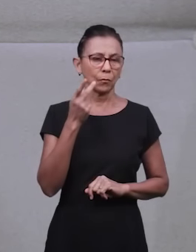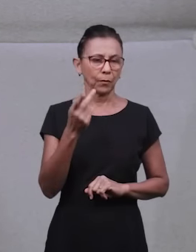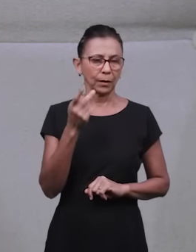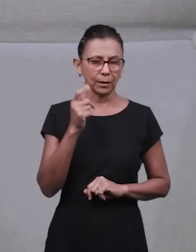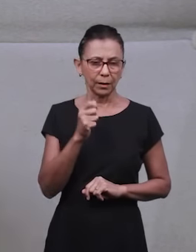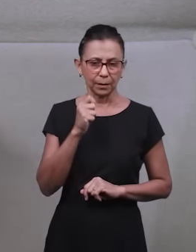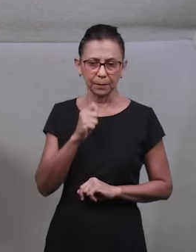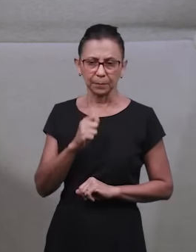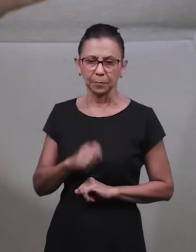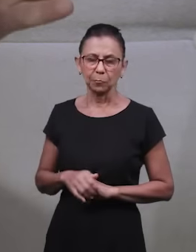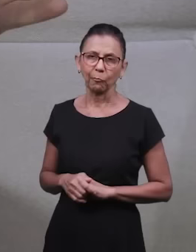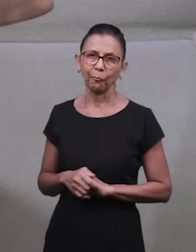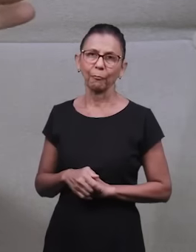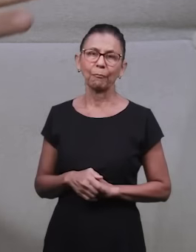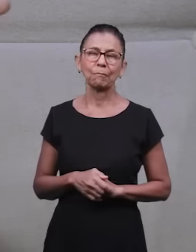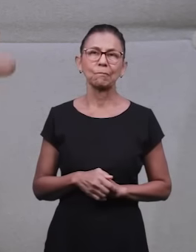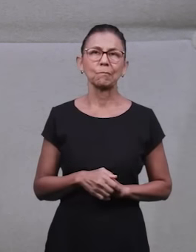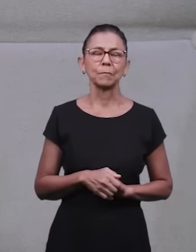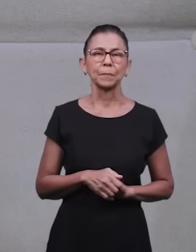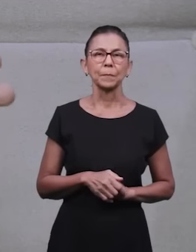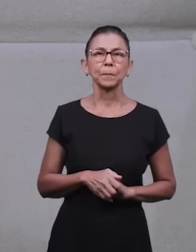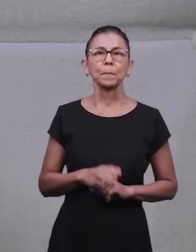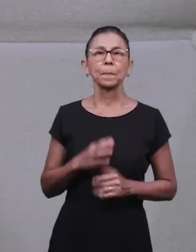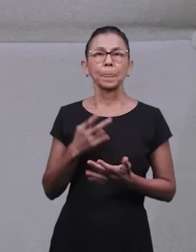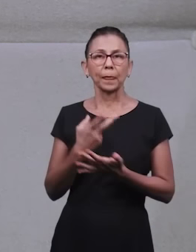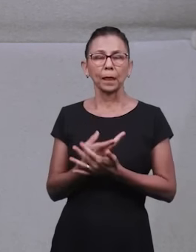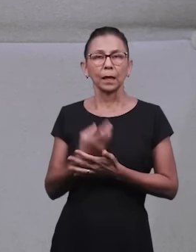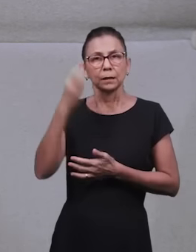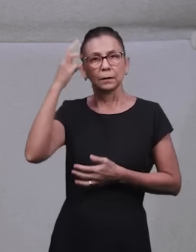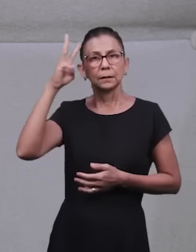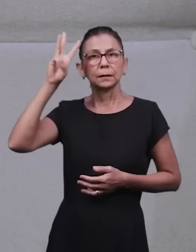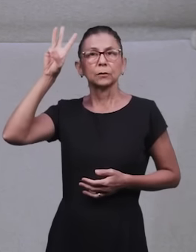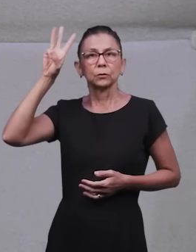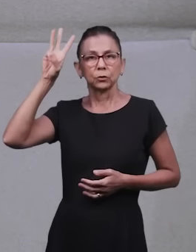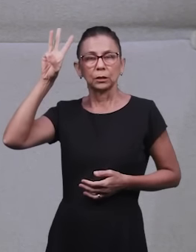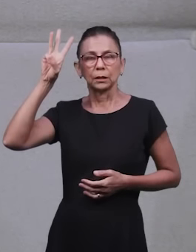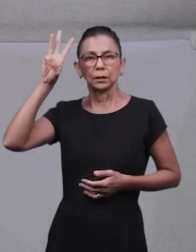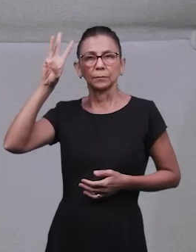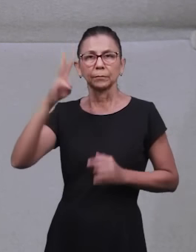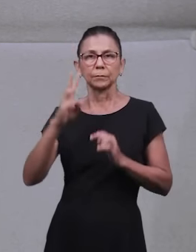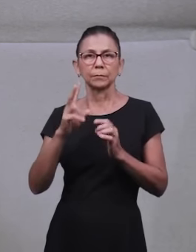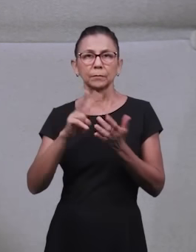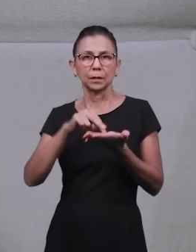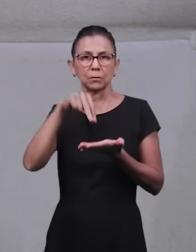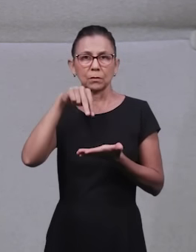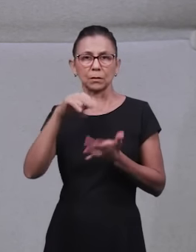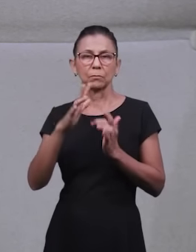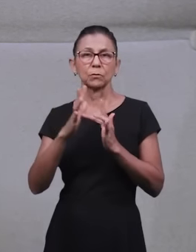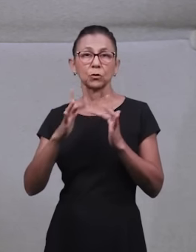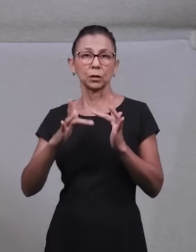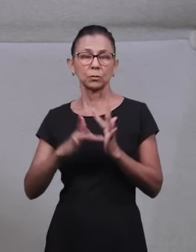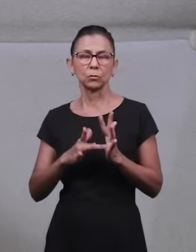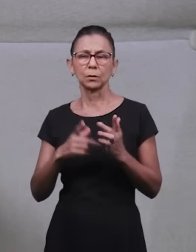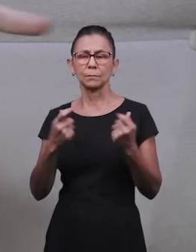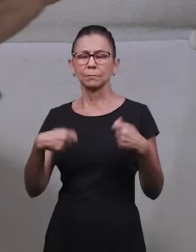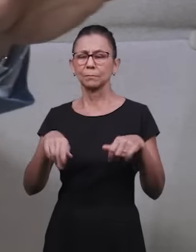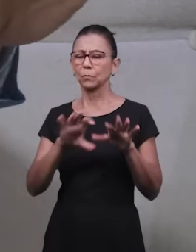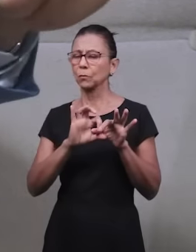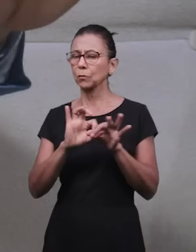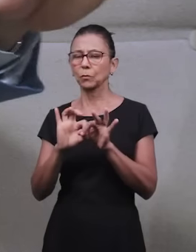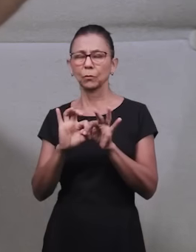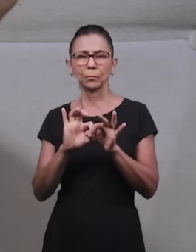o grande legado do terceiro dia da ressurreição foi a comunhão. E todo o projeto, você vê, todo o projeto,